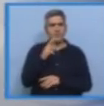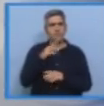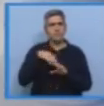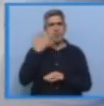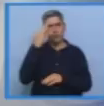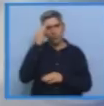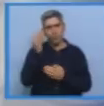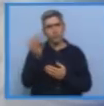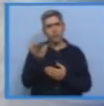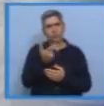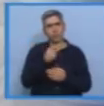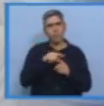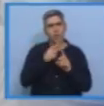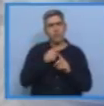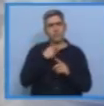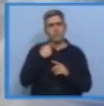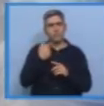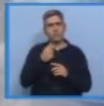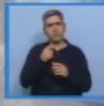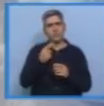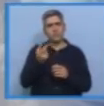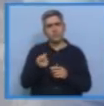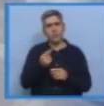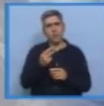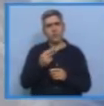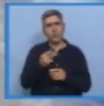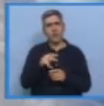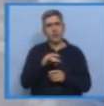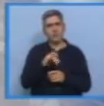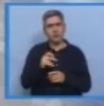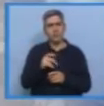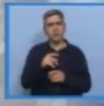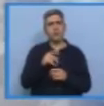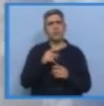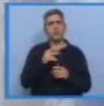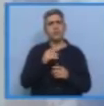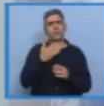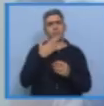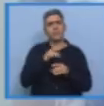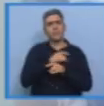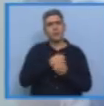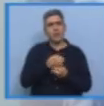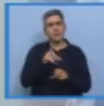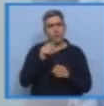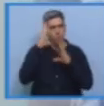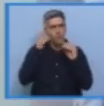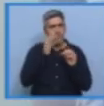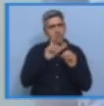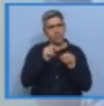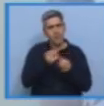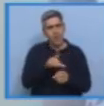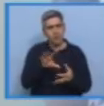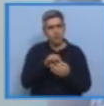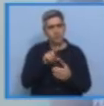o número de casos por ano que são eutanasiados. Neste momento já se fala na possibilidade da eutanásia pediátrica na Holanda e na